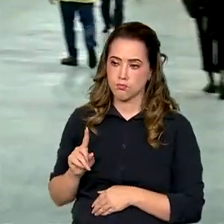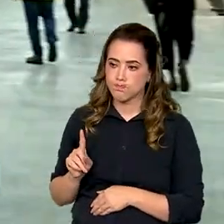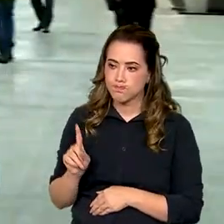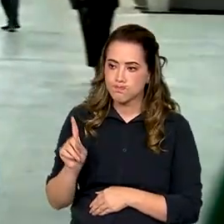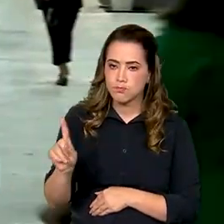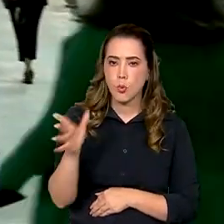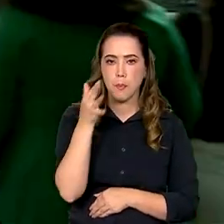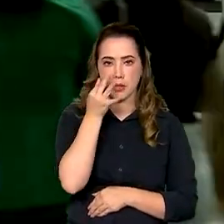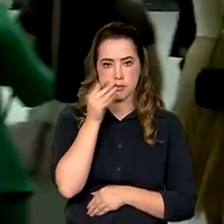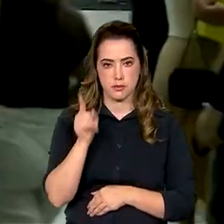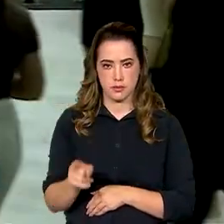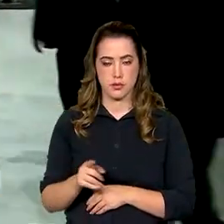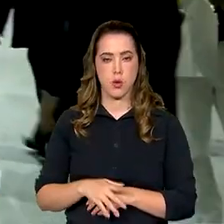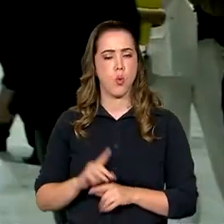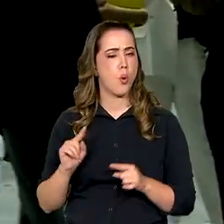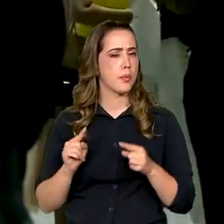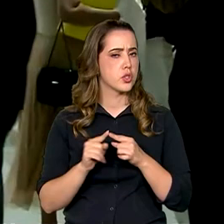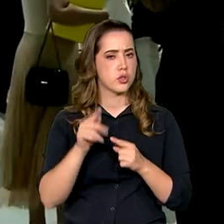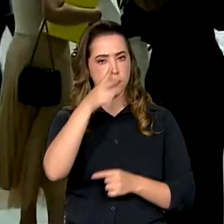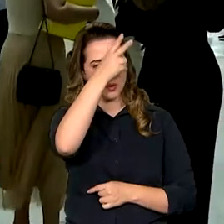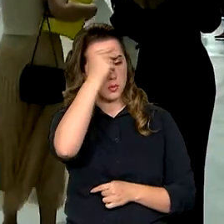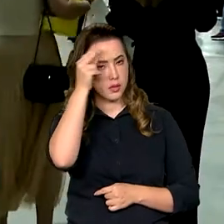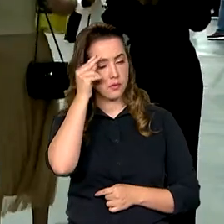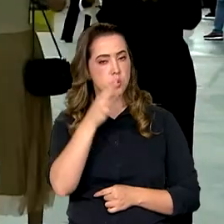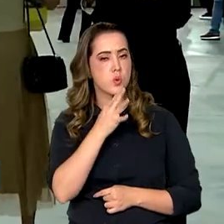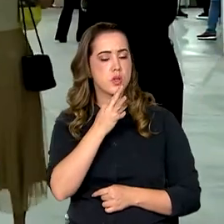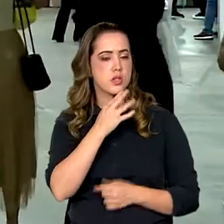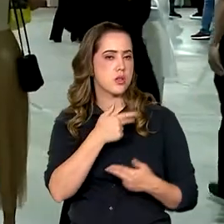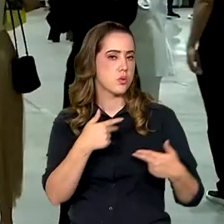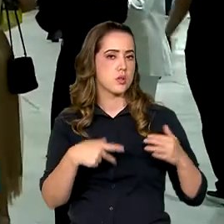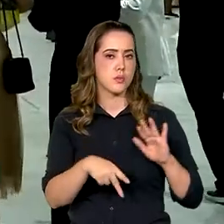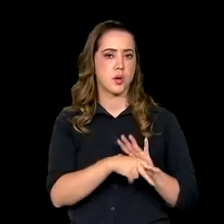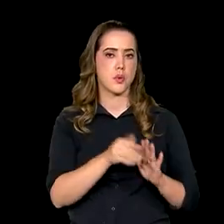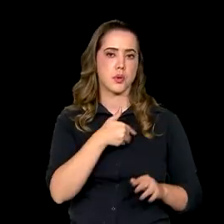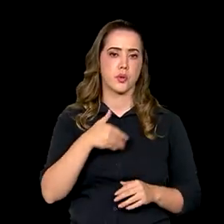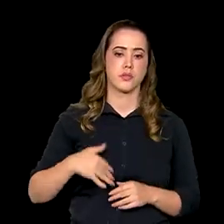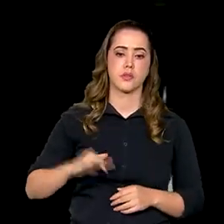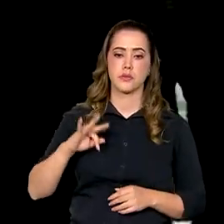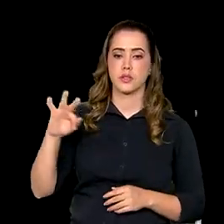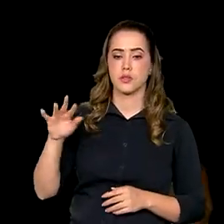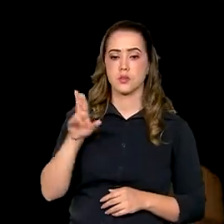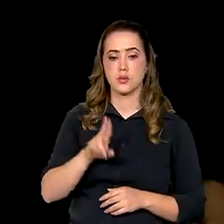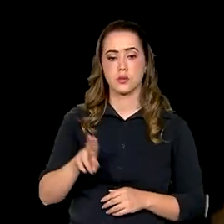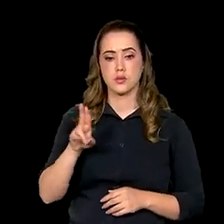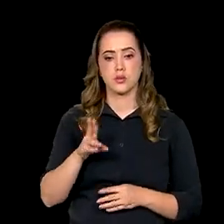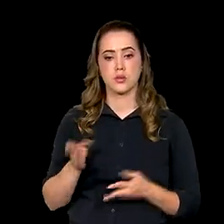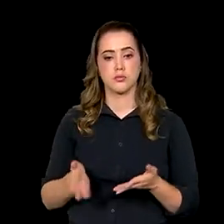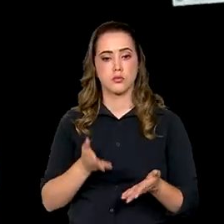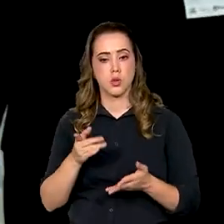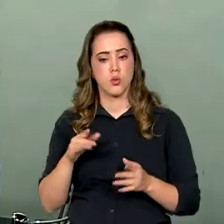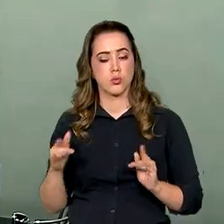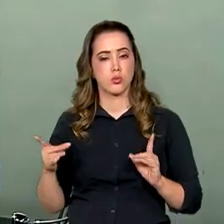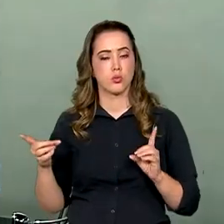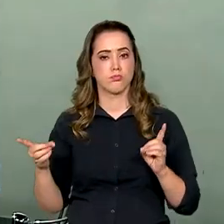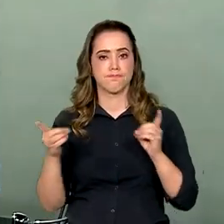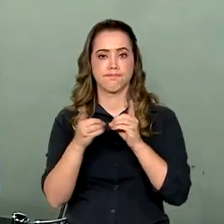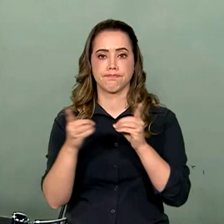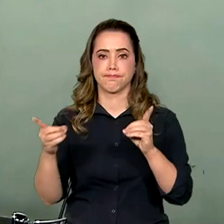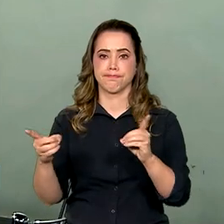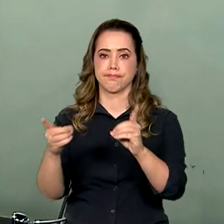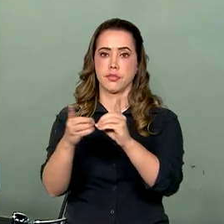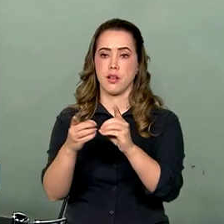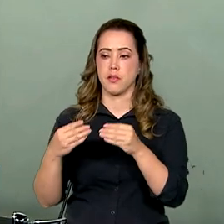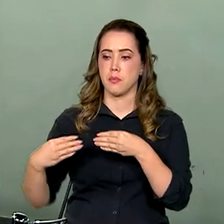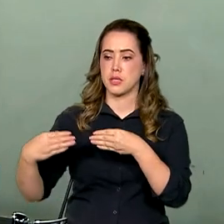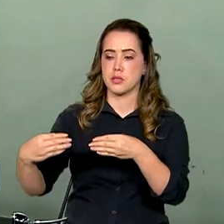é aproximar os prefeitos dos produtos e serviços do governo federal por meio do atendimento direto com os ministérios